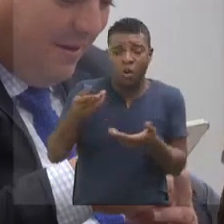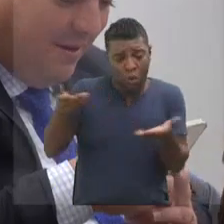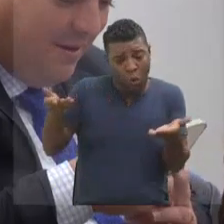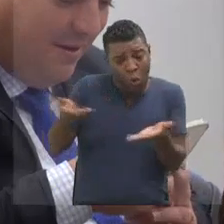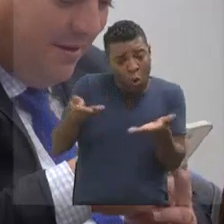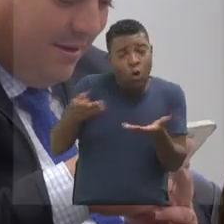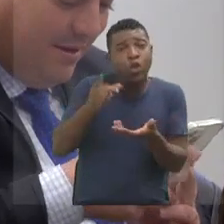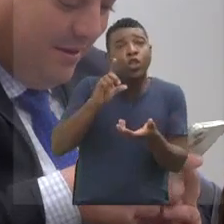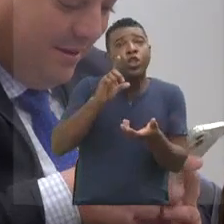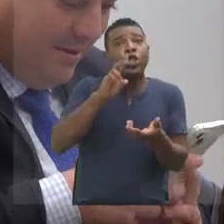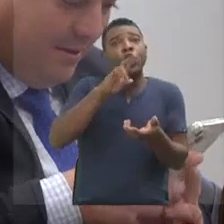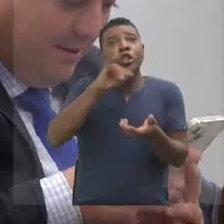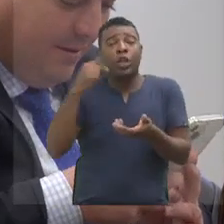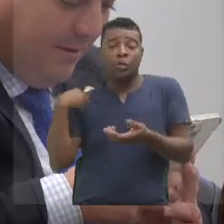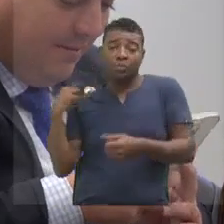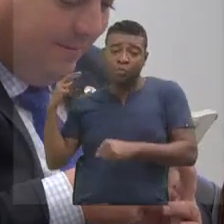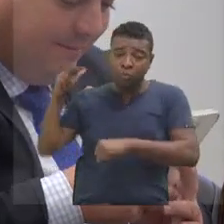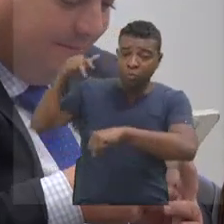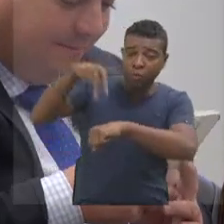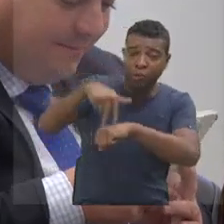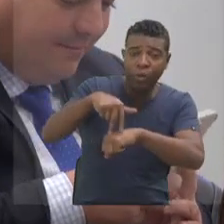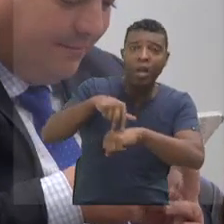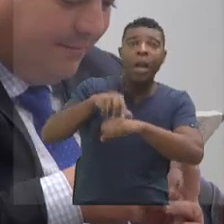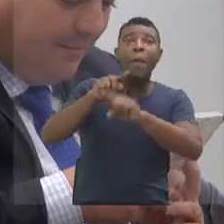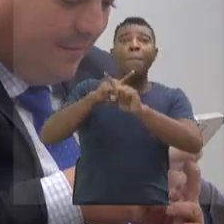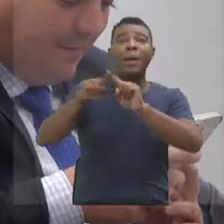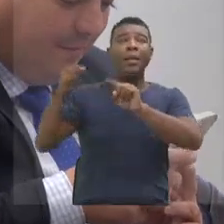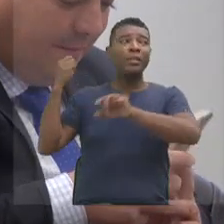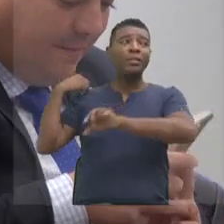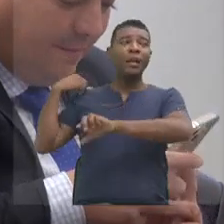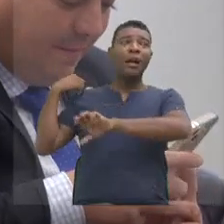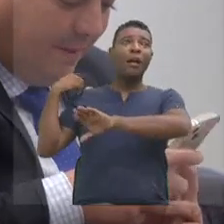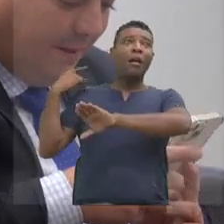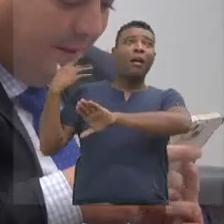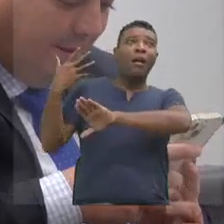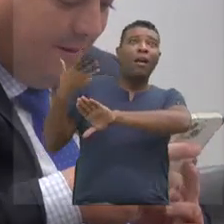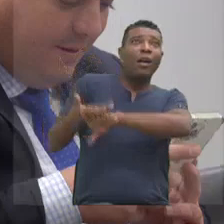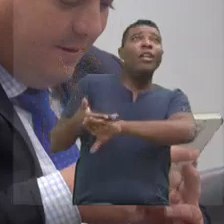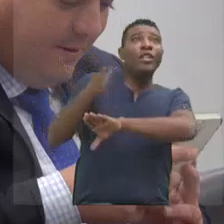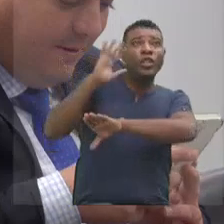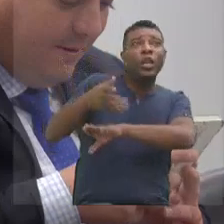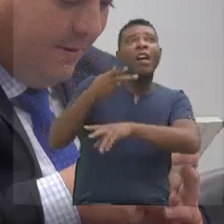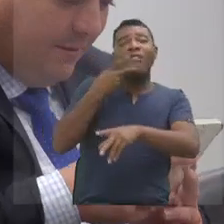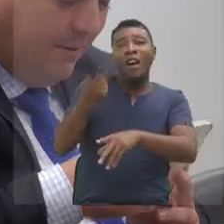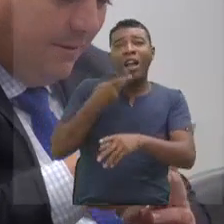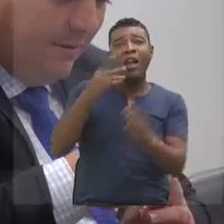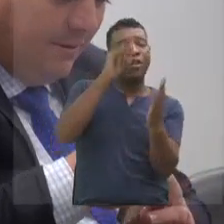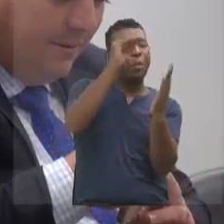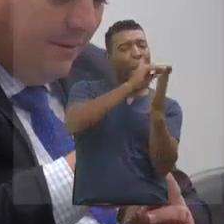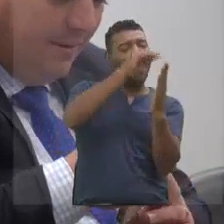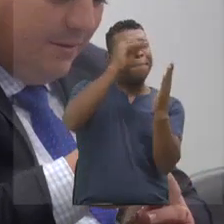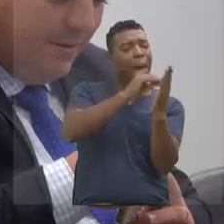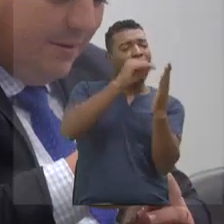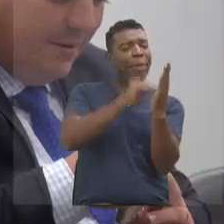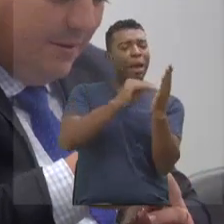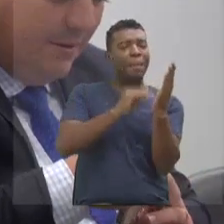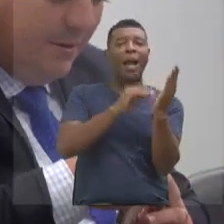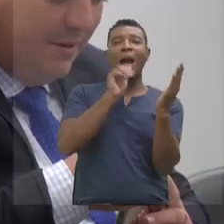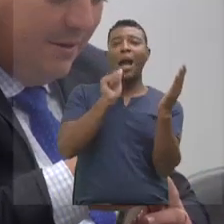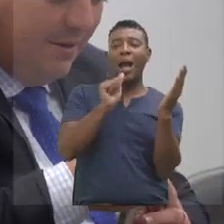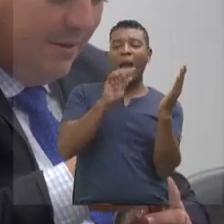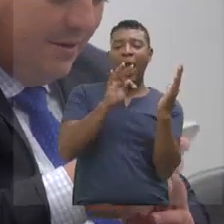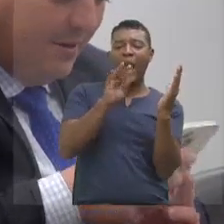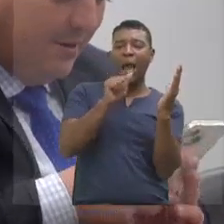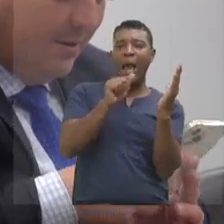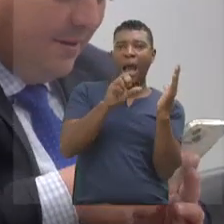Doutor Fábio mas já vem sendo relatado registrado em atas em